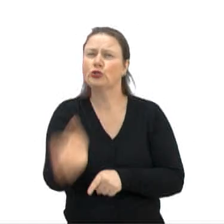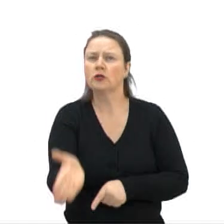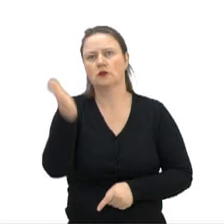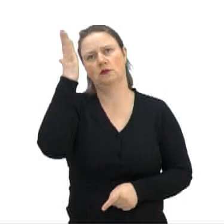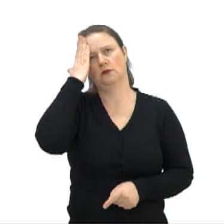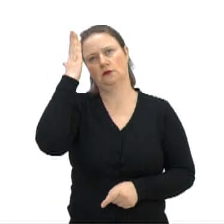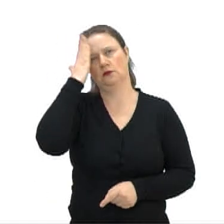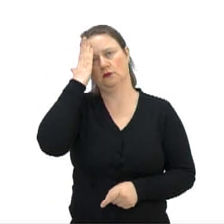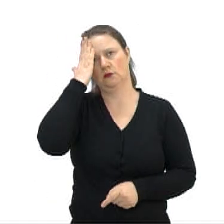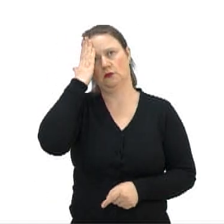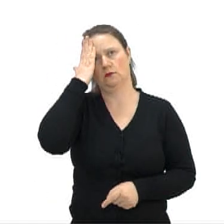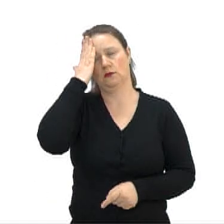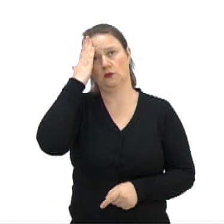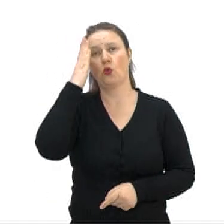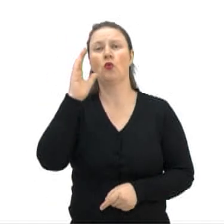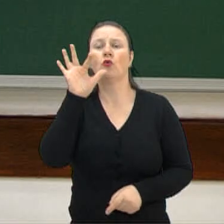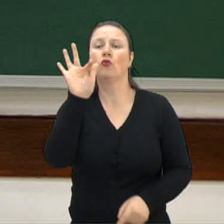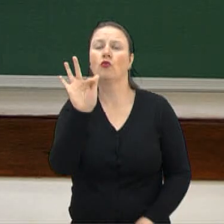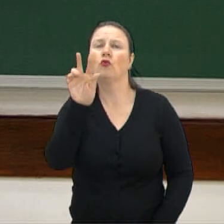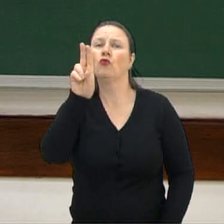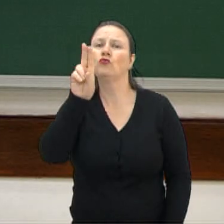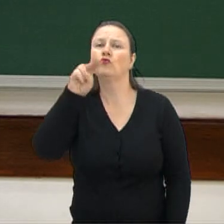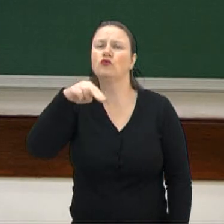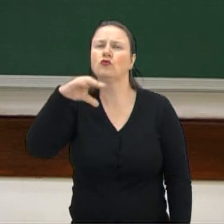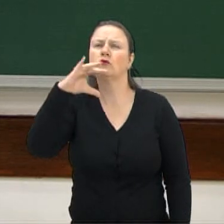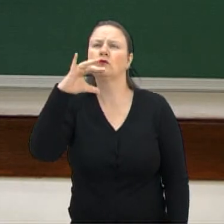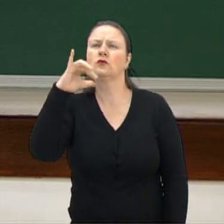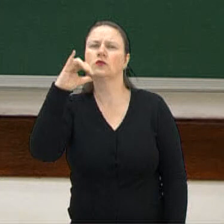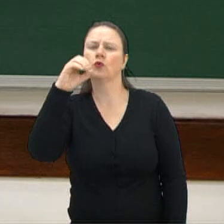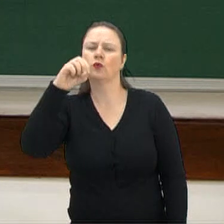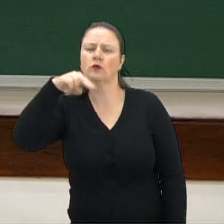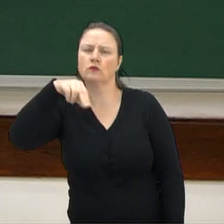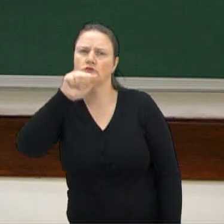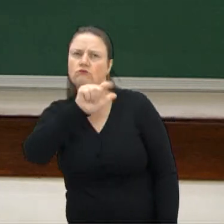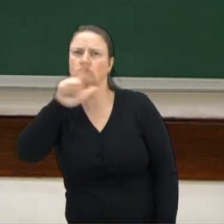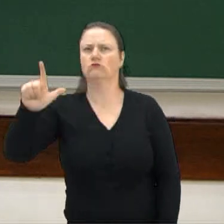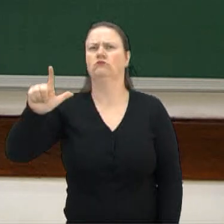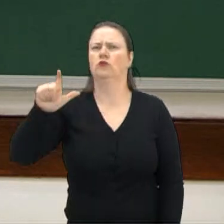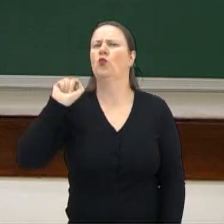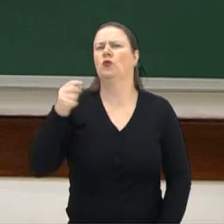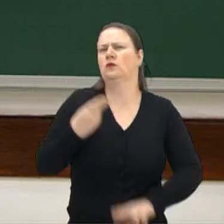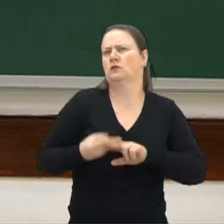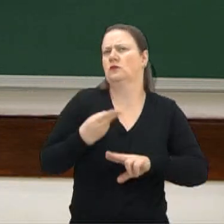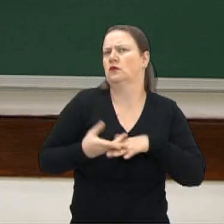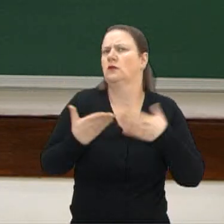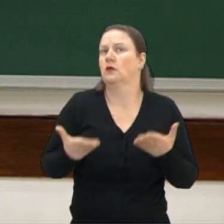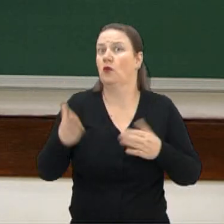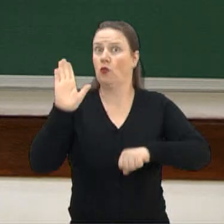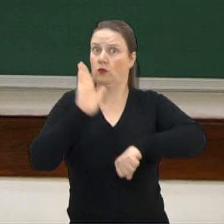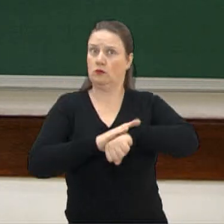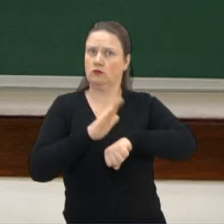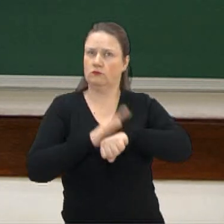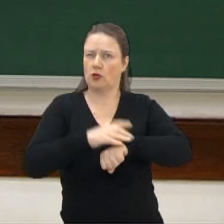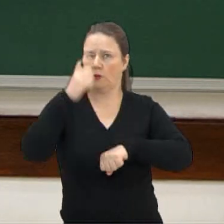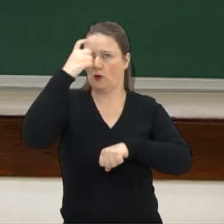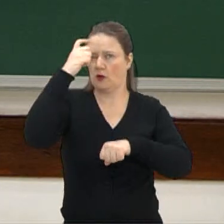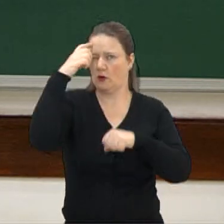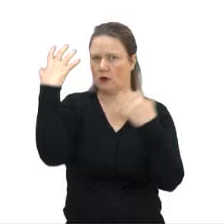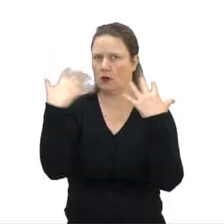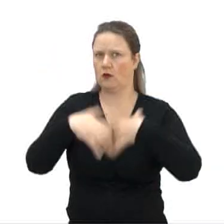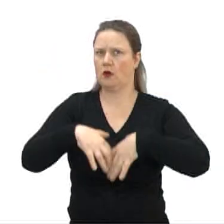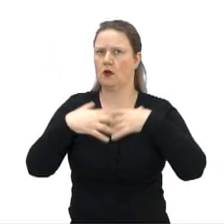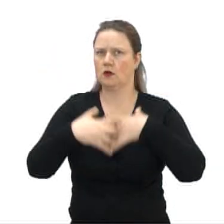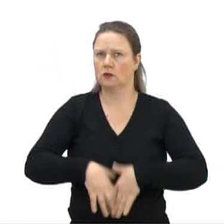alfabetizada funcionalmente. O que quer dizer alfabetizada funcionalmente? Vou dar um tempo para você pensar sobre isso e eu volto